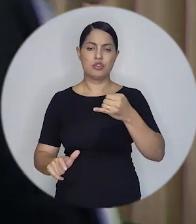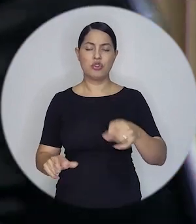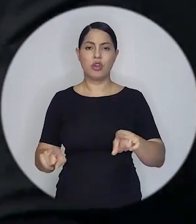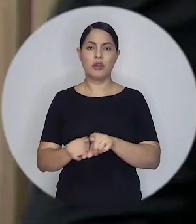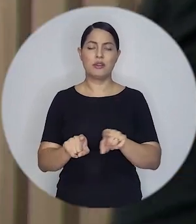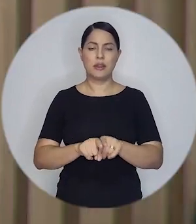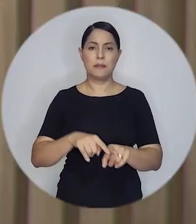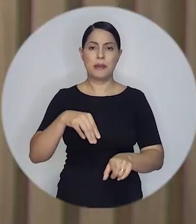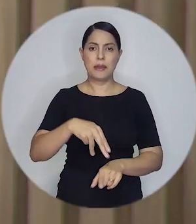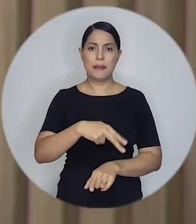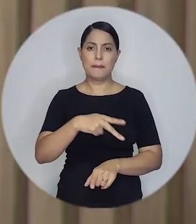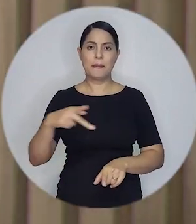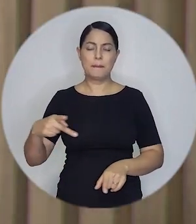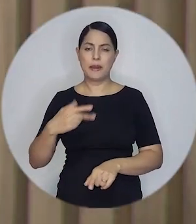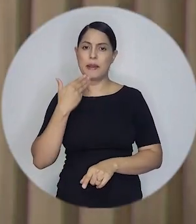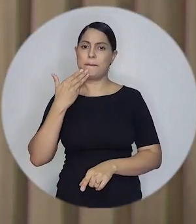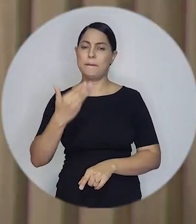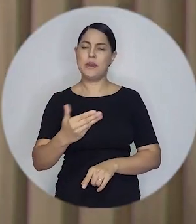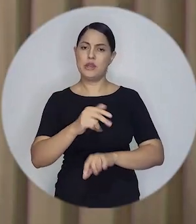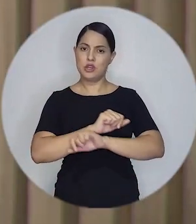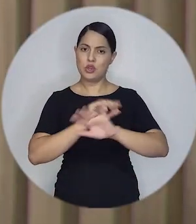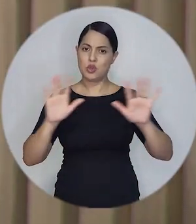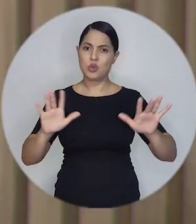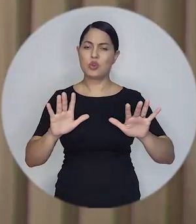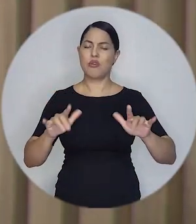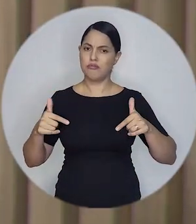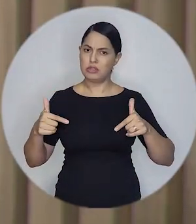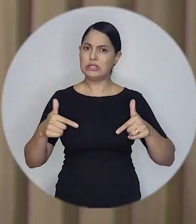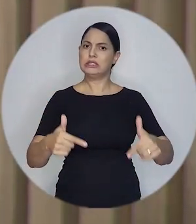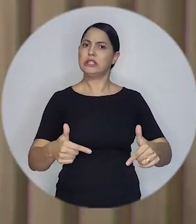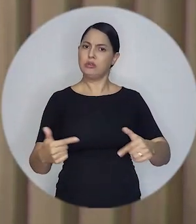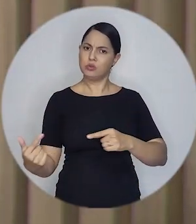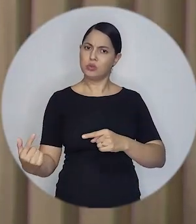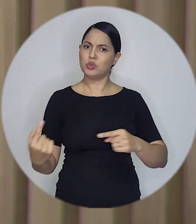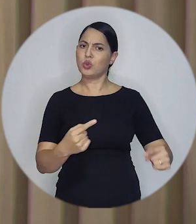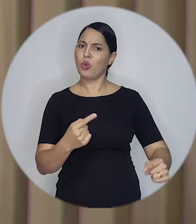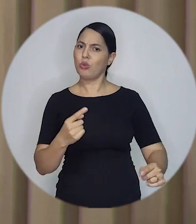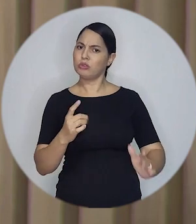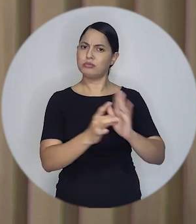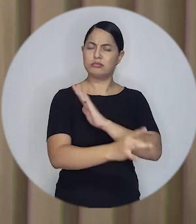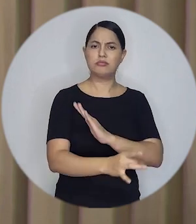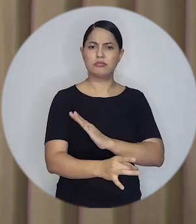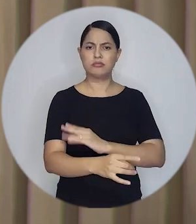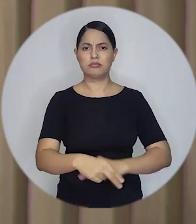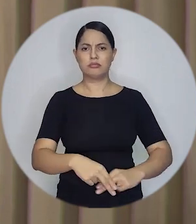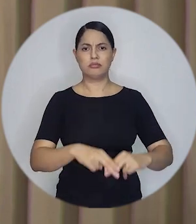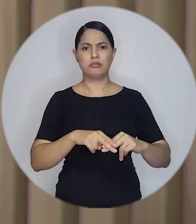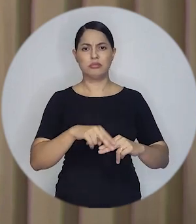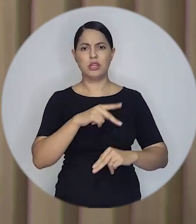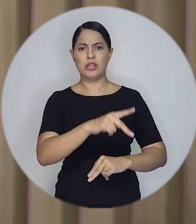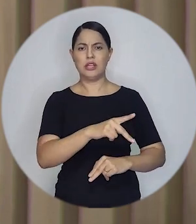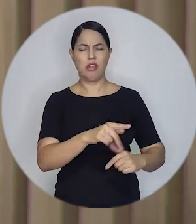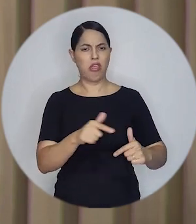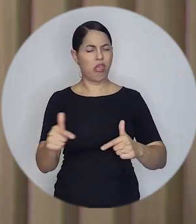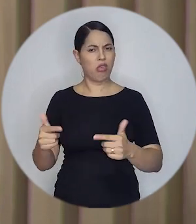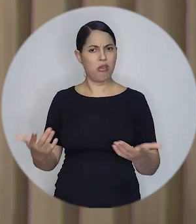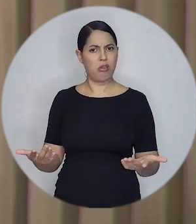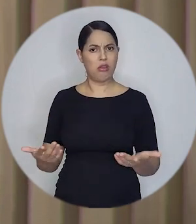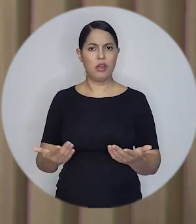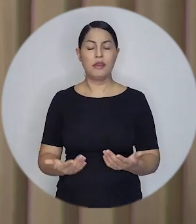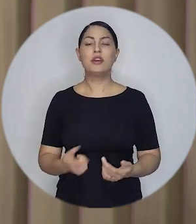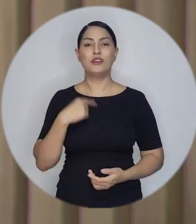Justiça, CNJ, e ao Ministério Público Federal, exigindo que todas as providências necessárias contra o desembargador do TJ